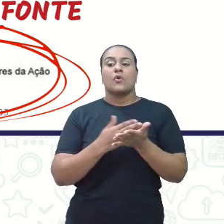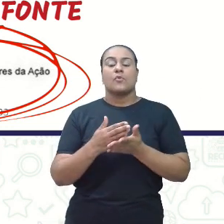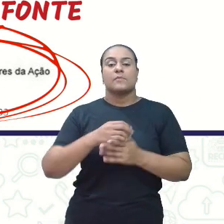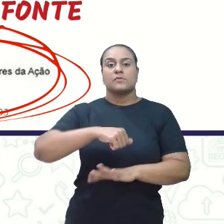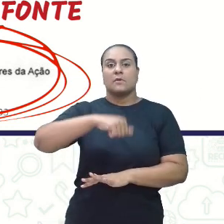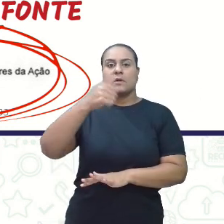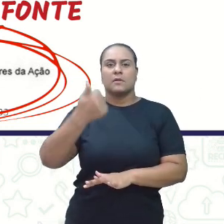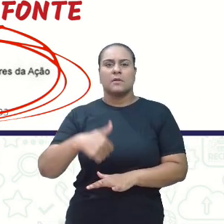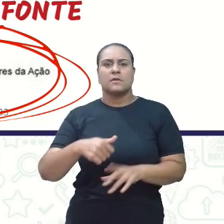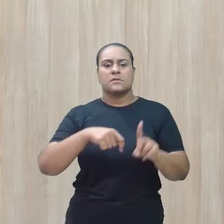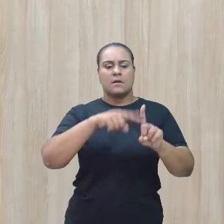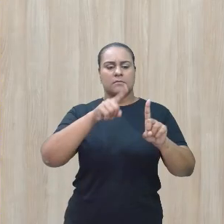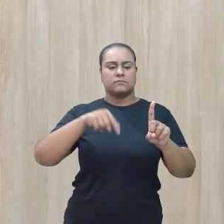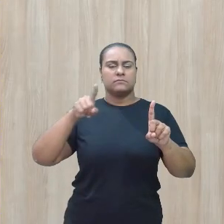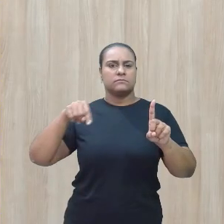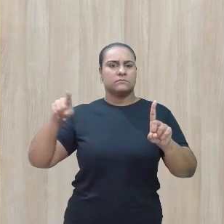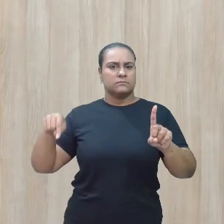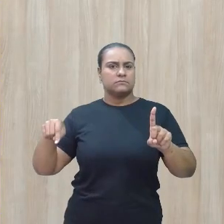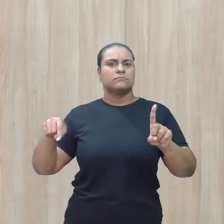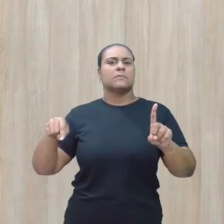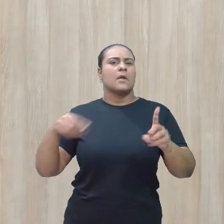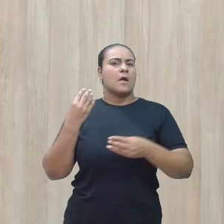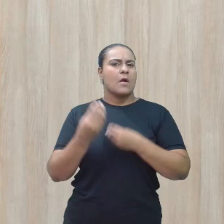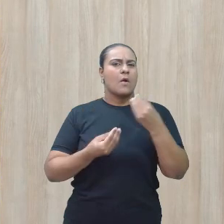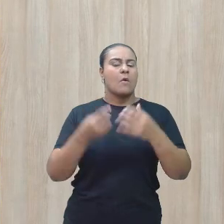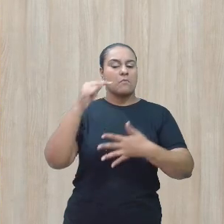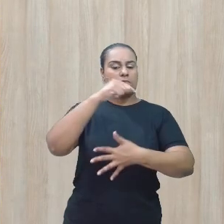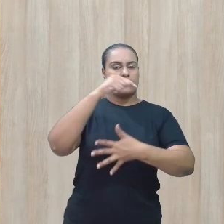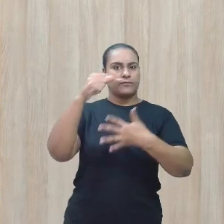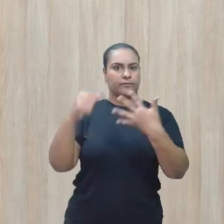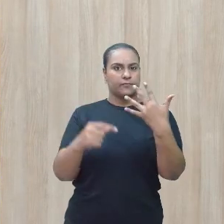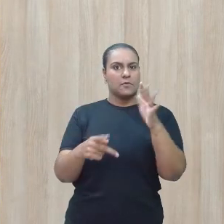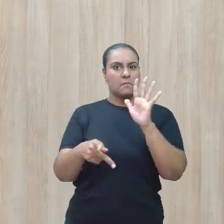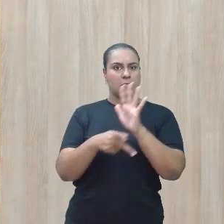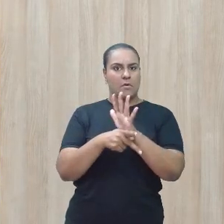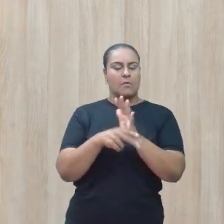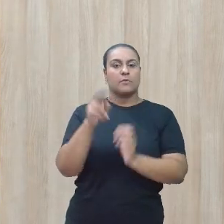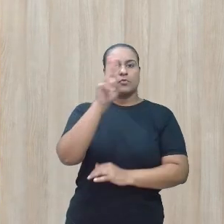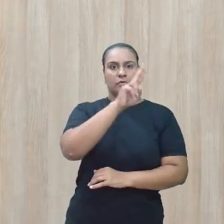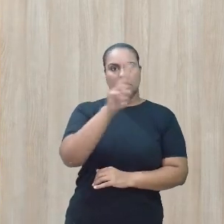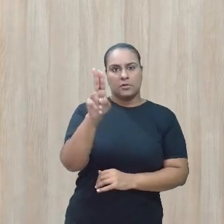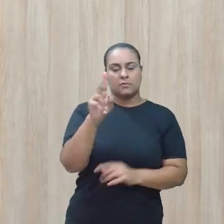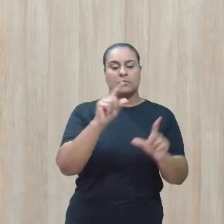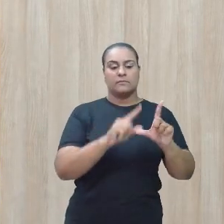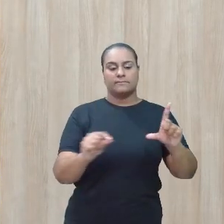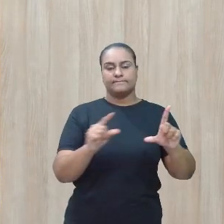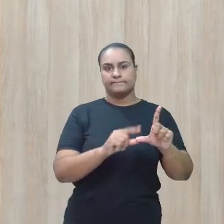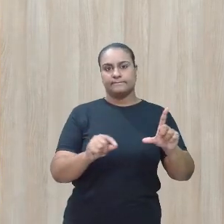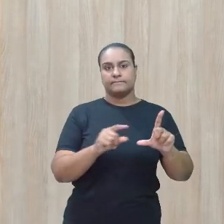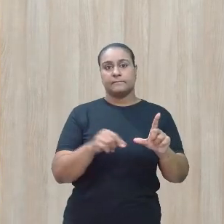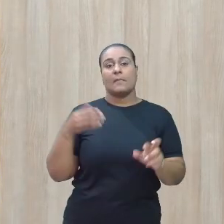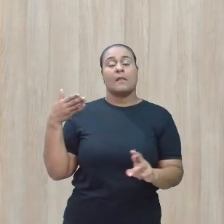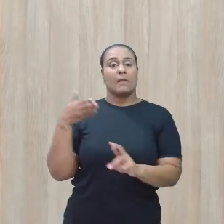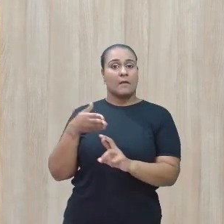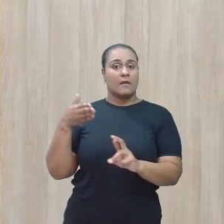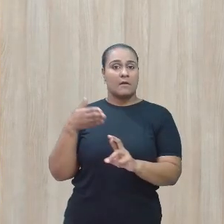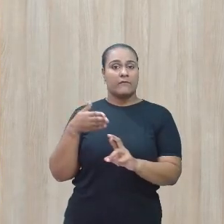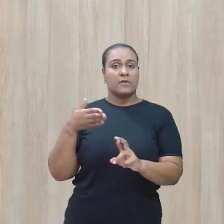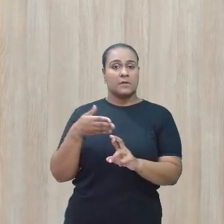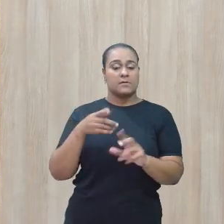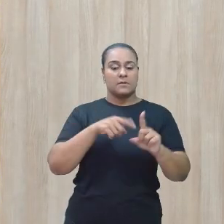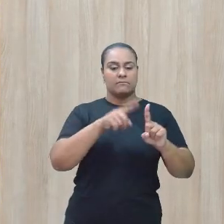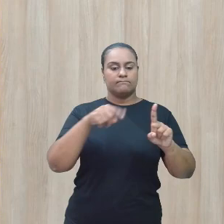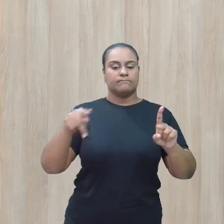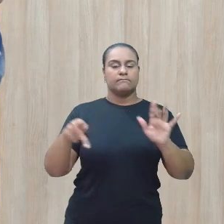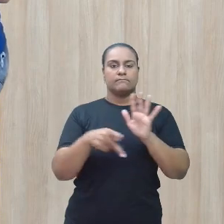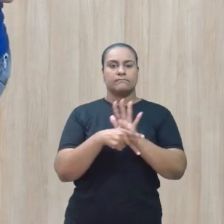esse gráfico, mas analisando através dos elementos, o título, as legendas e a fonte desse gráfico.